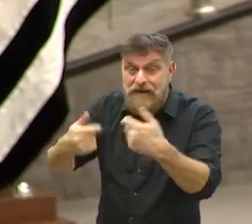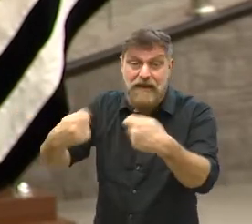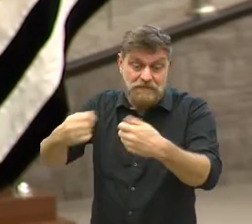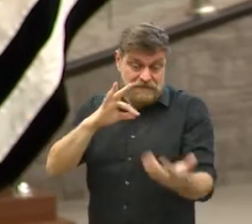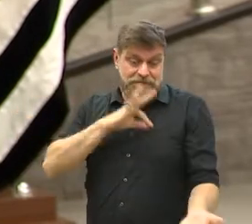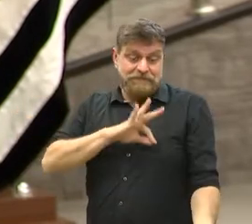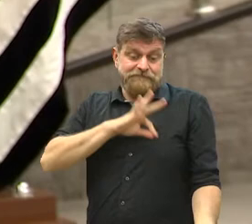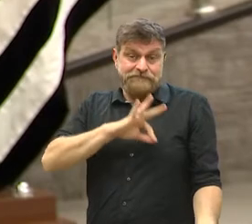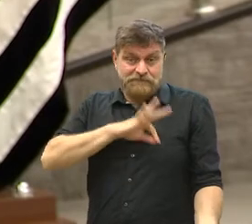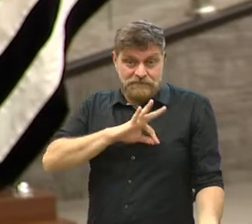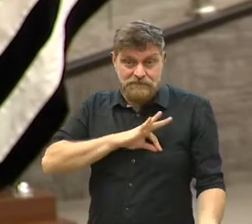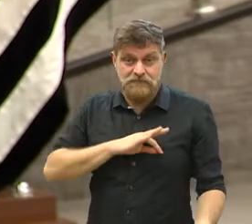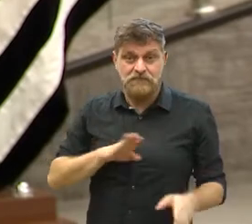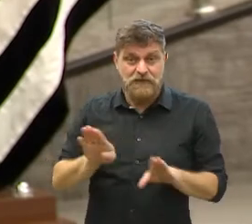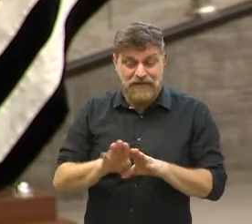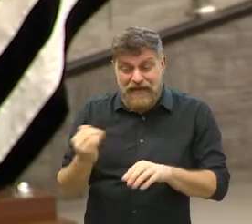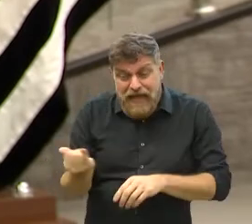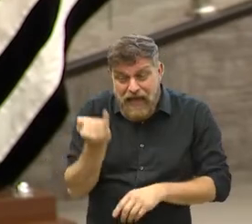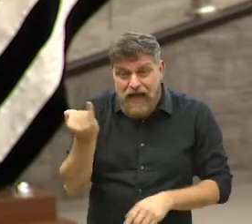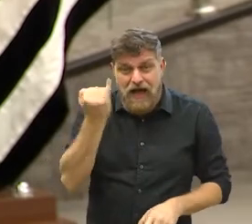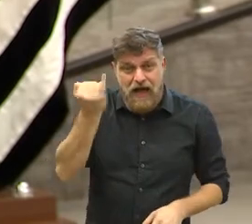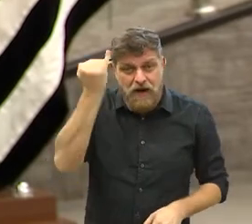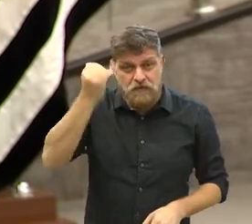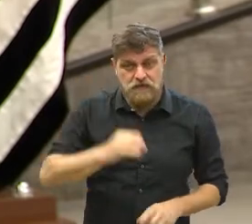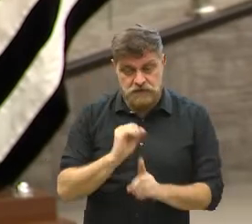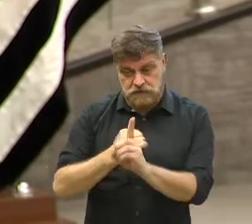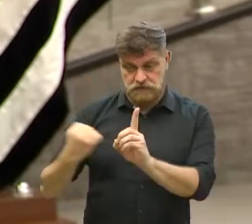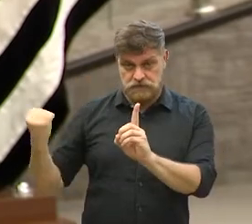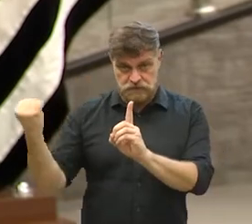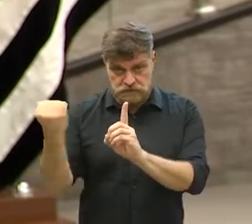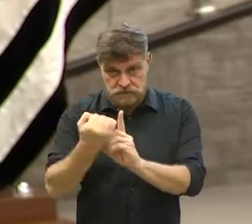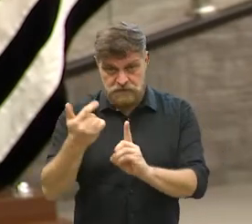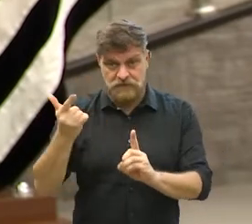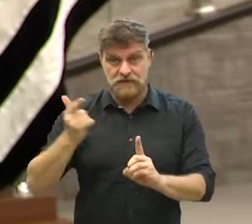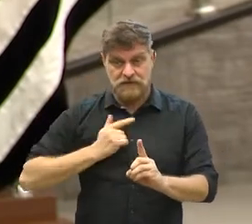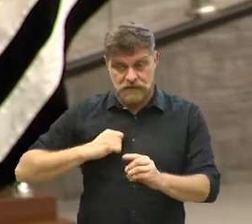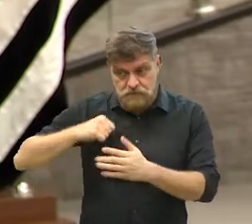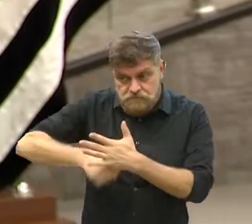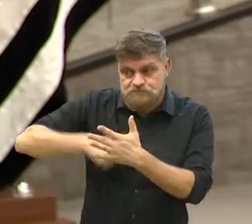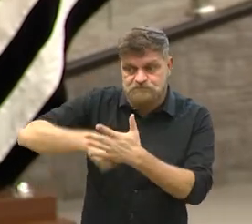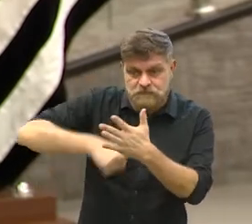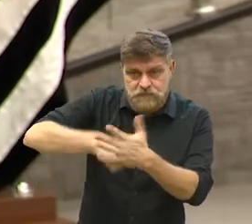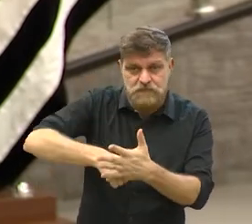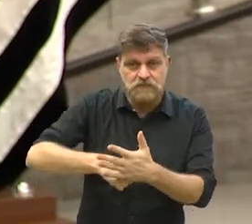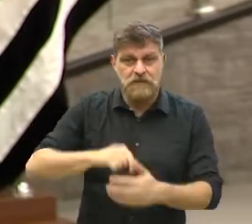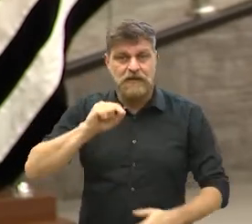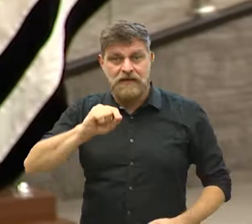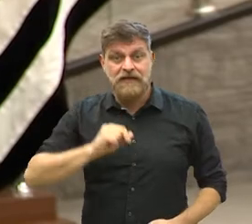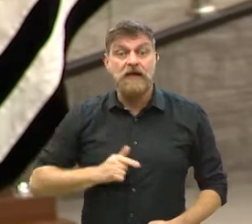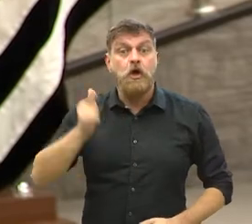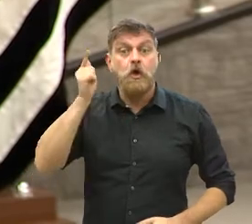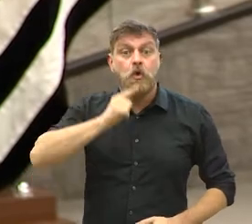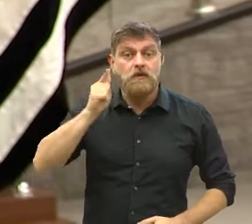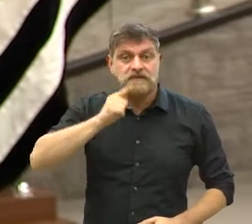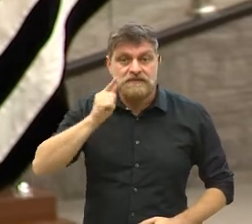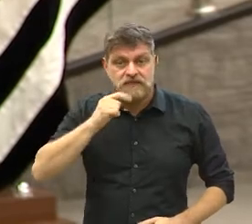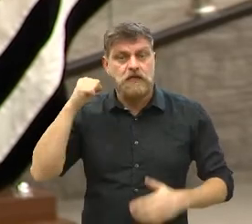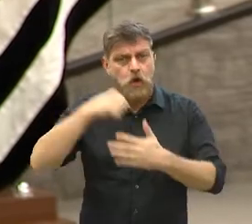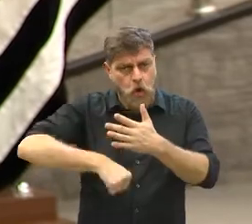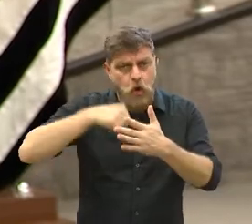muita gente não tem seu sustento garantido mas é importante que a sociedade esteja mobilizada e quem pode